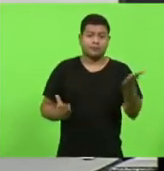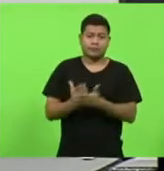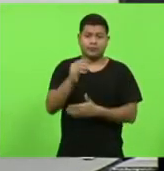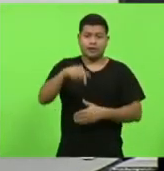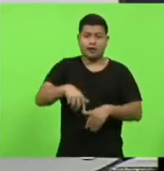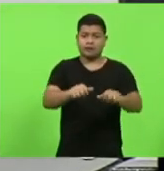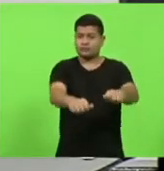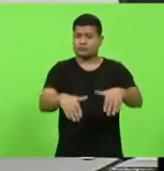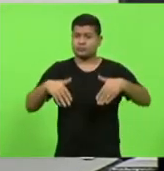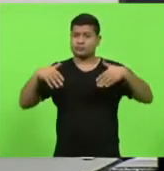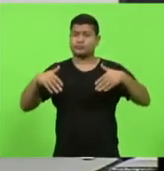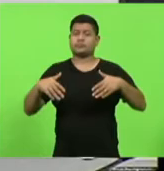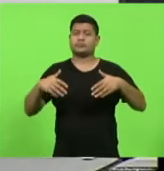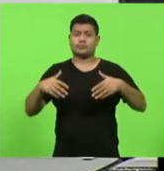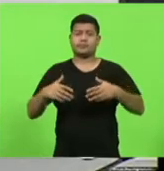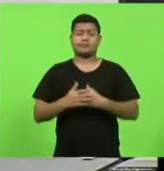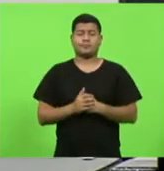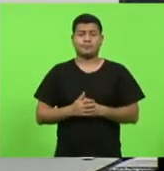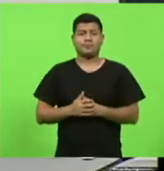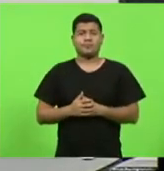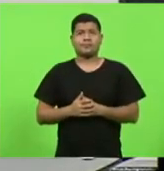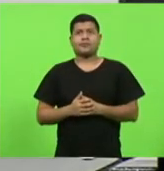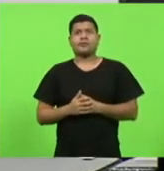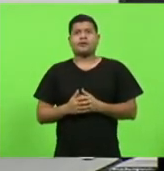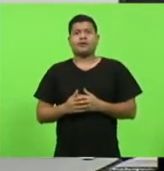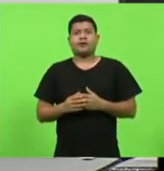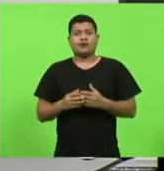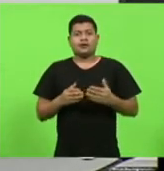plenário, nesse meio tempo,